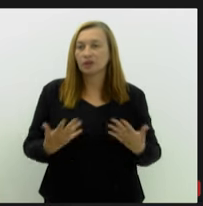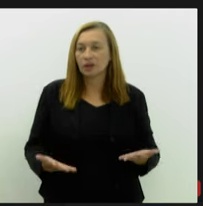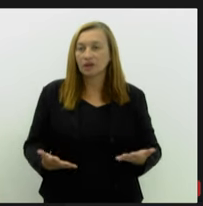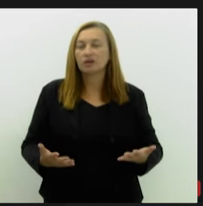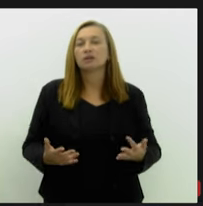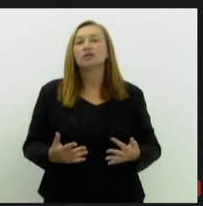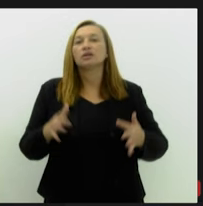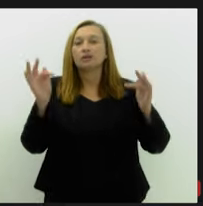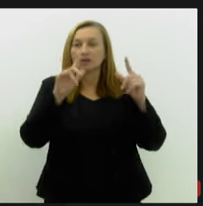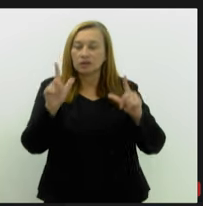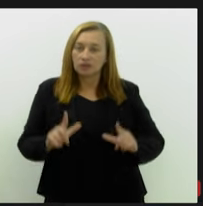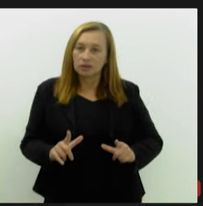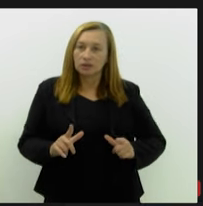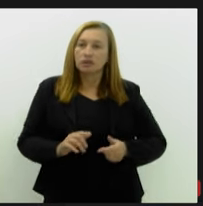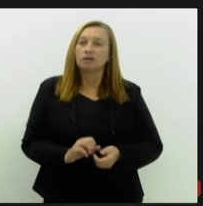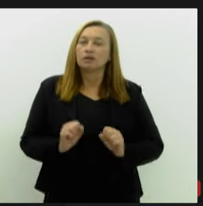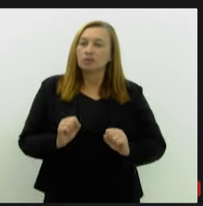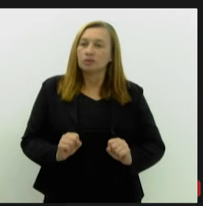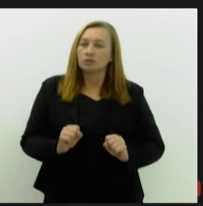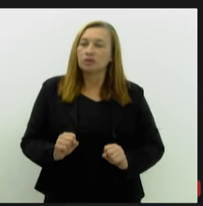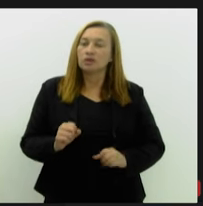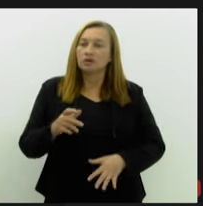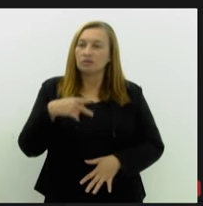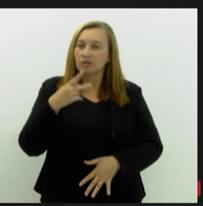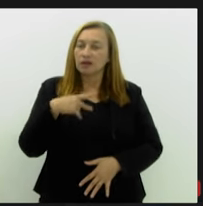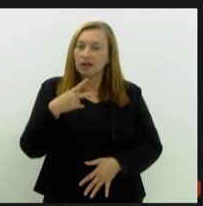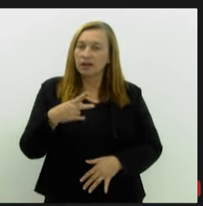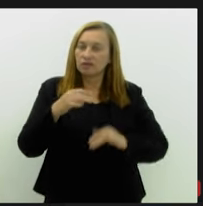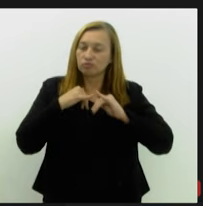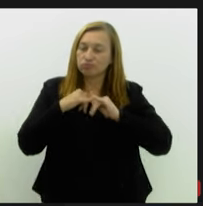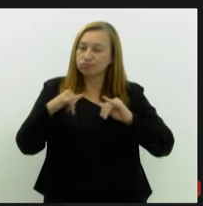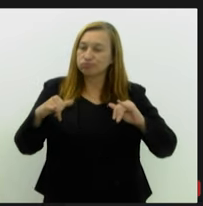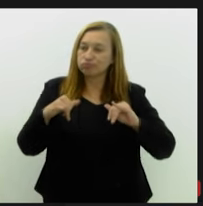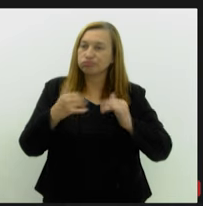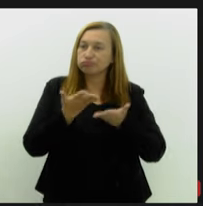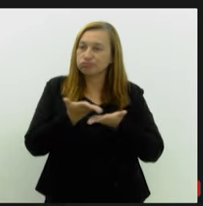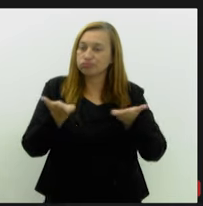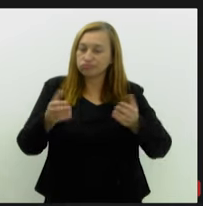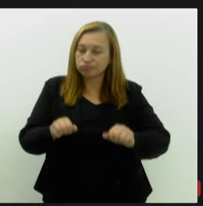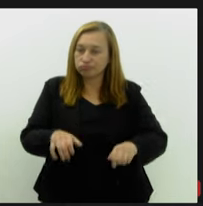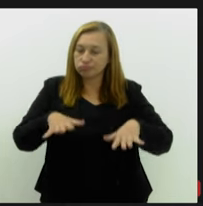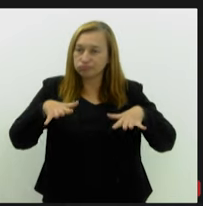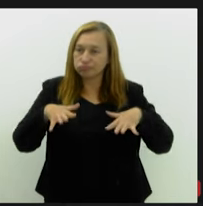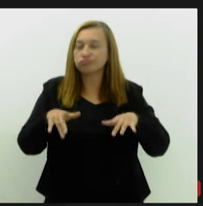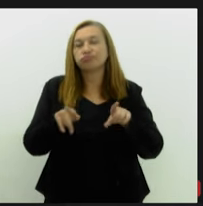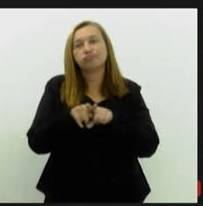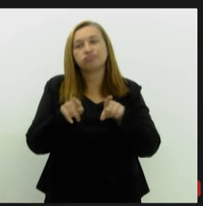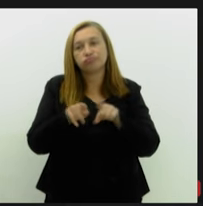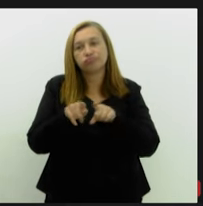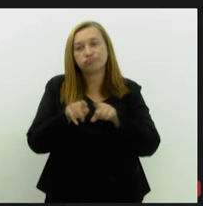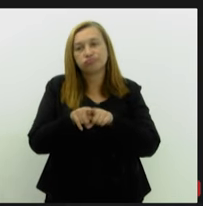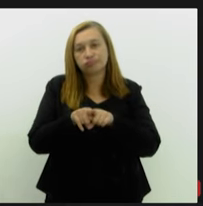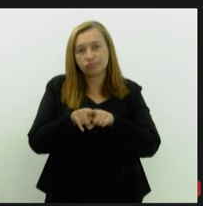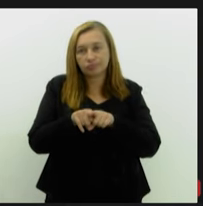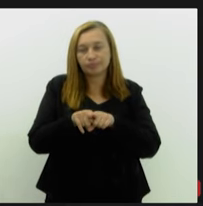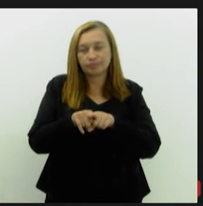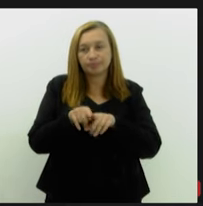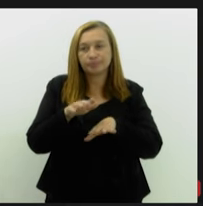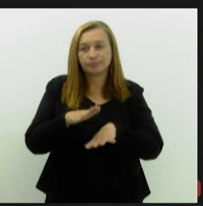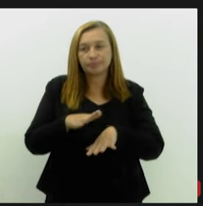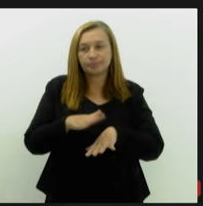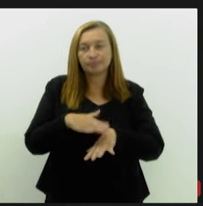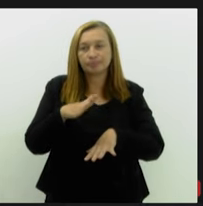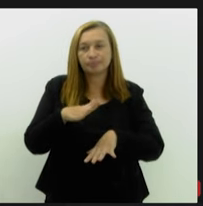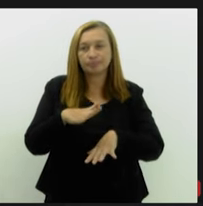muito satisfeita de poder trazer essa notícia aqui para o plenário, também cumprindo, né, mais